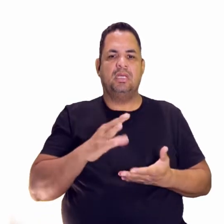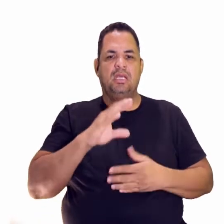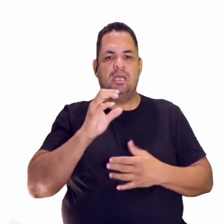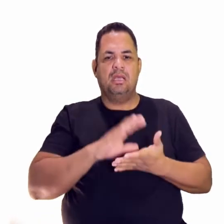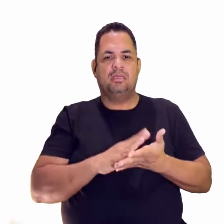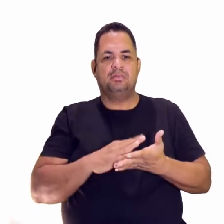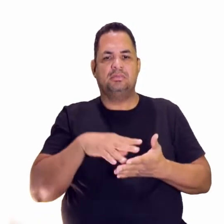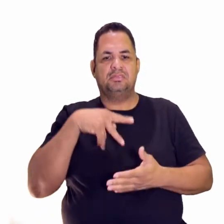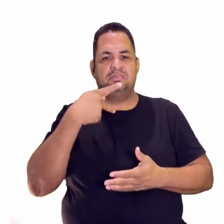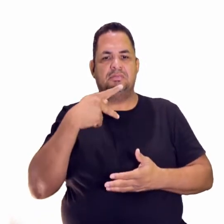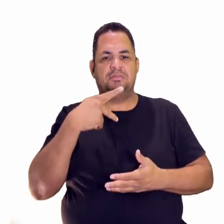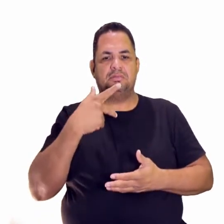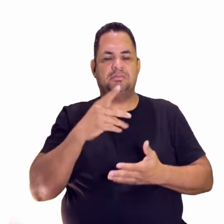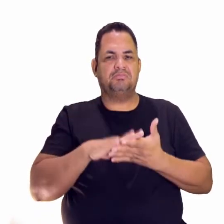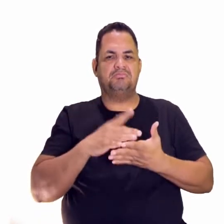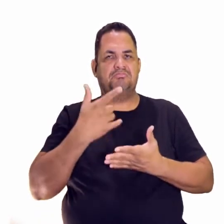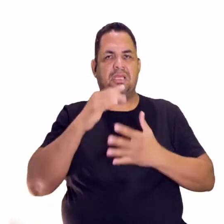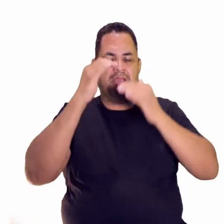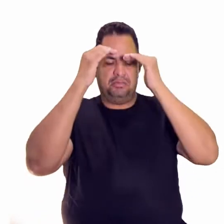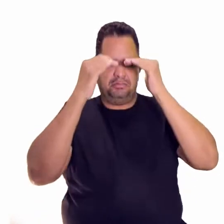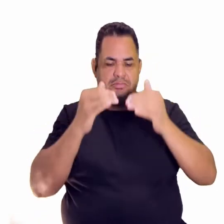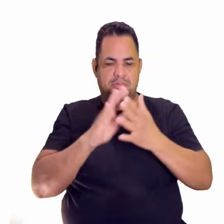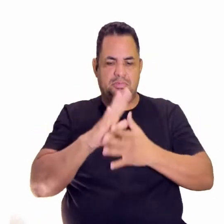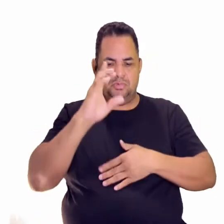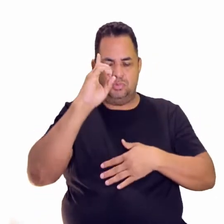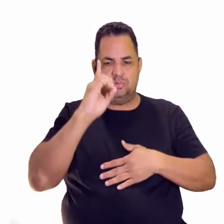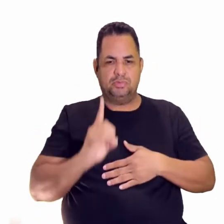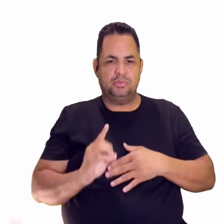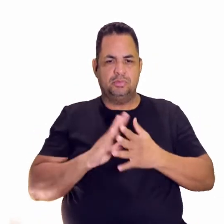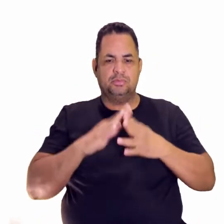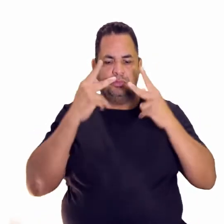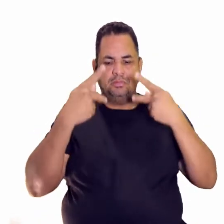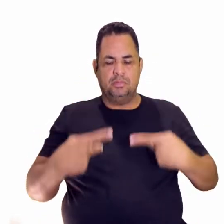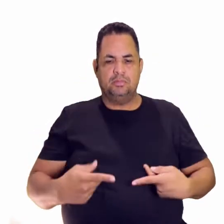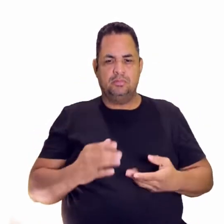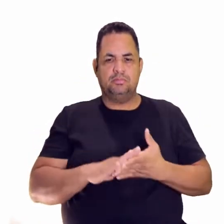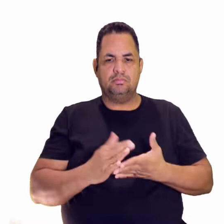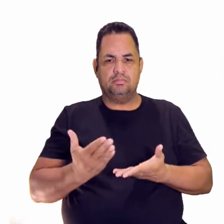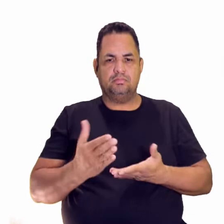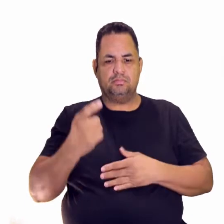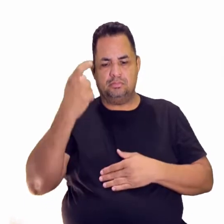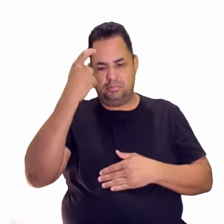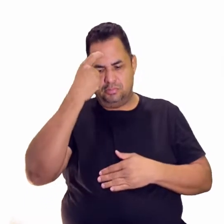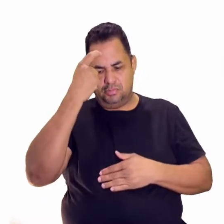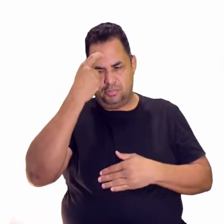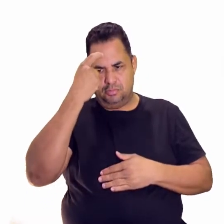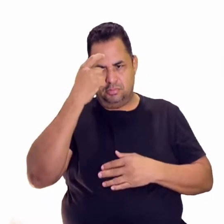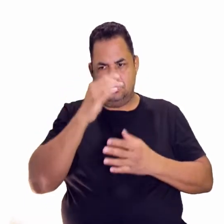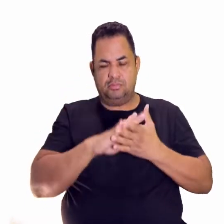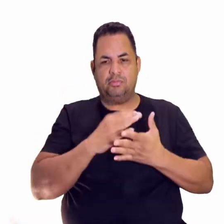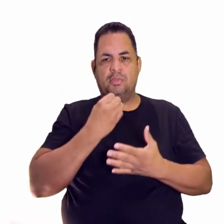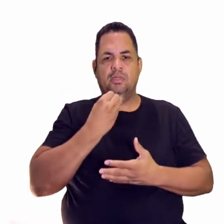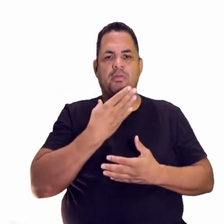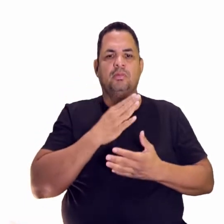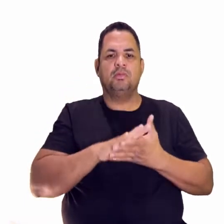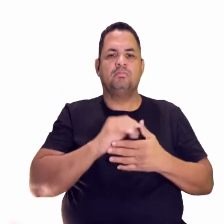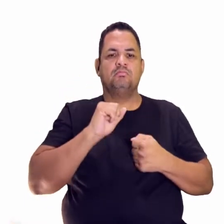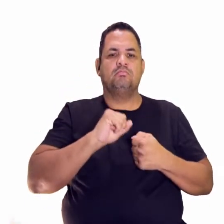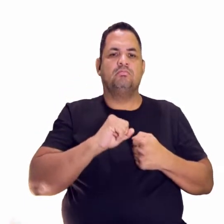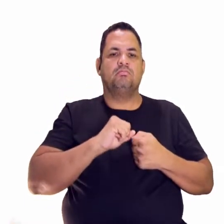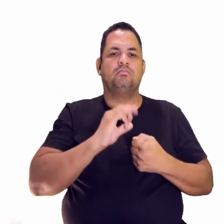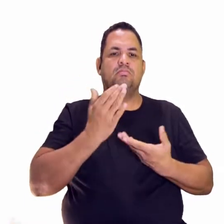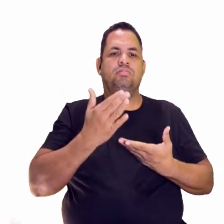a injustiça e o desrespeito aos direitos humanos. Não é por aí, né? Então, o consenso, a boa atitude é